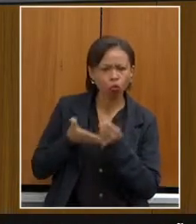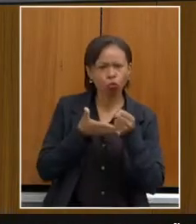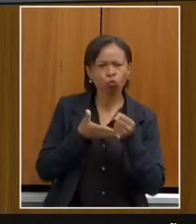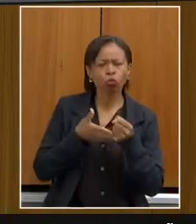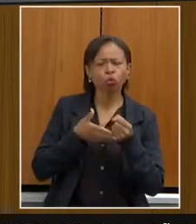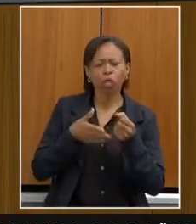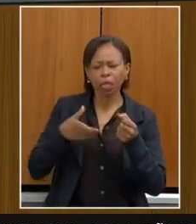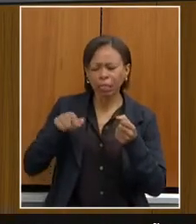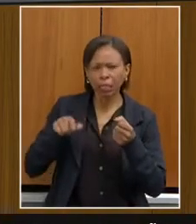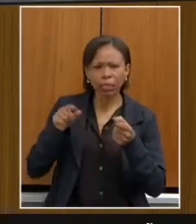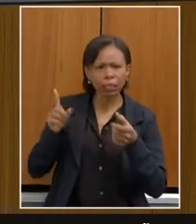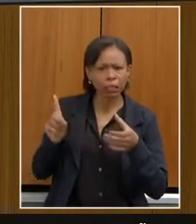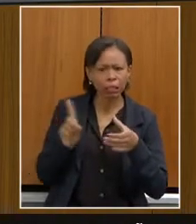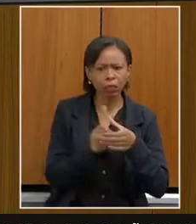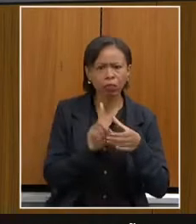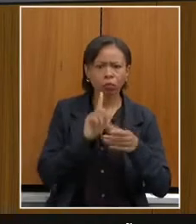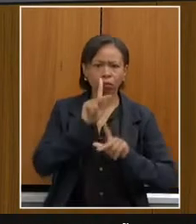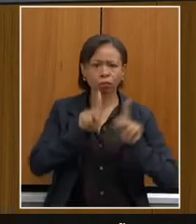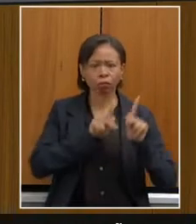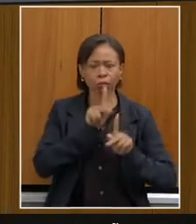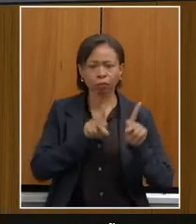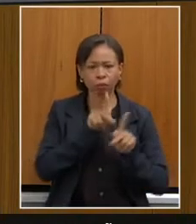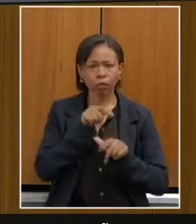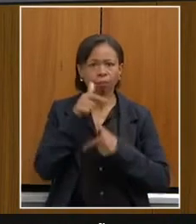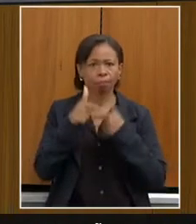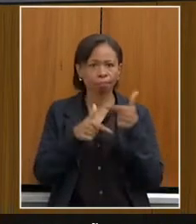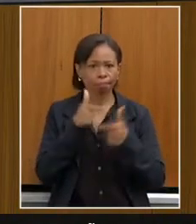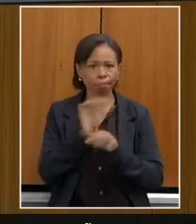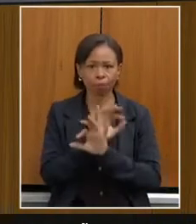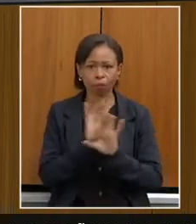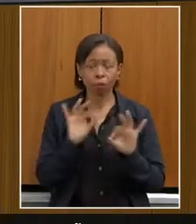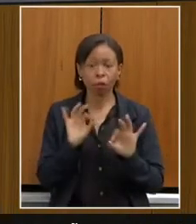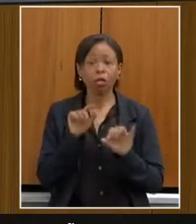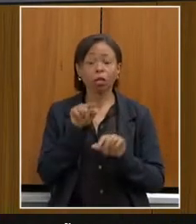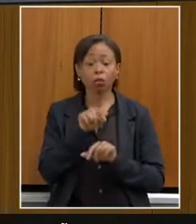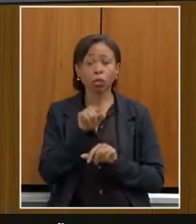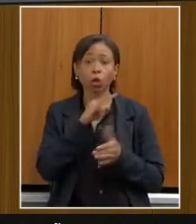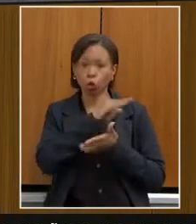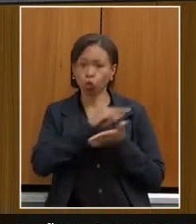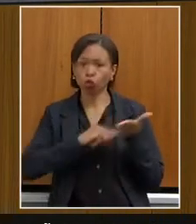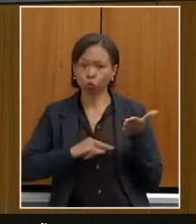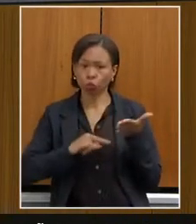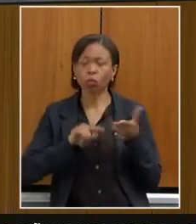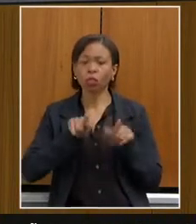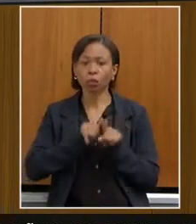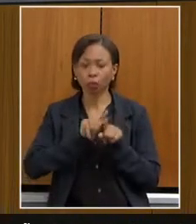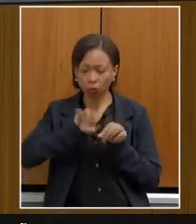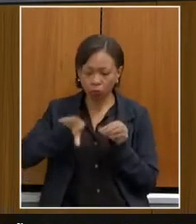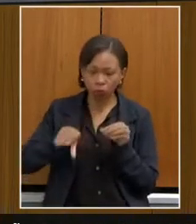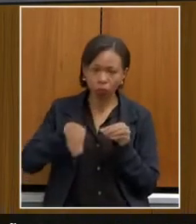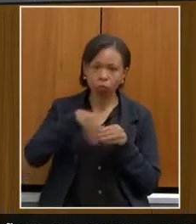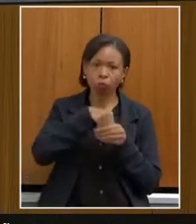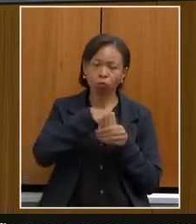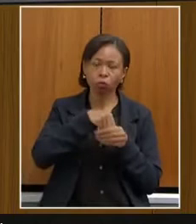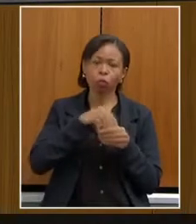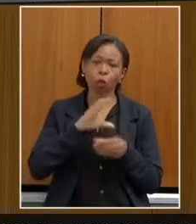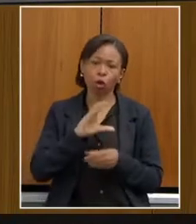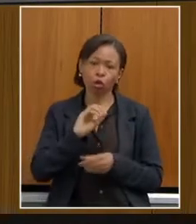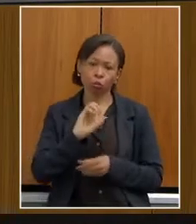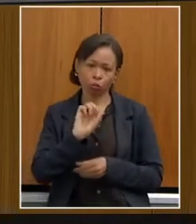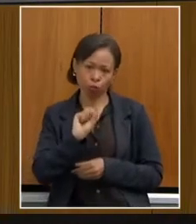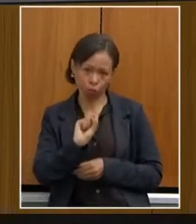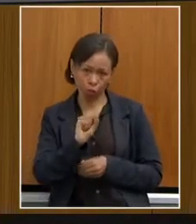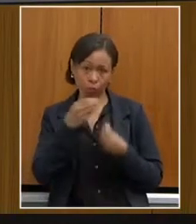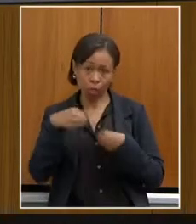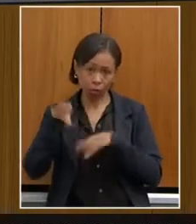na forma de se trabalhar e agora com o documento do senhor incluirei também na discussão do COIS para a gente mandar ao Ministério da Saúde em